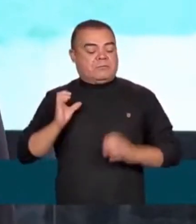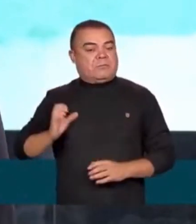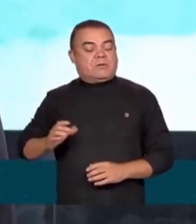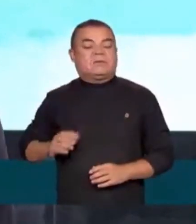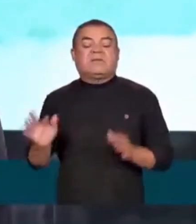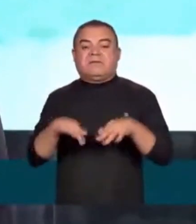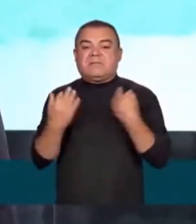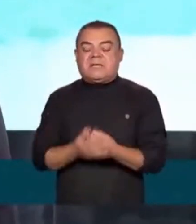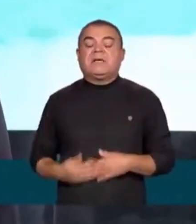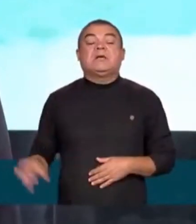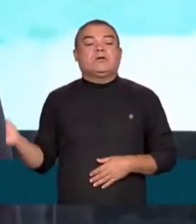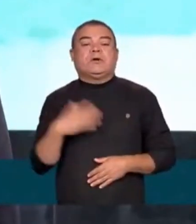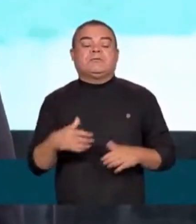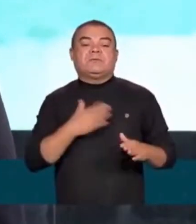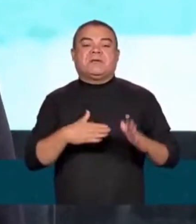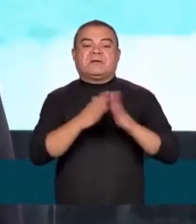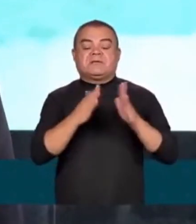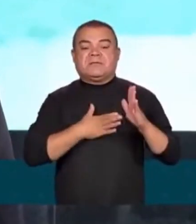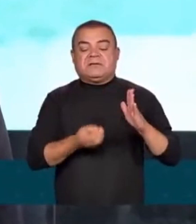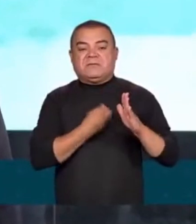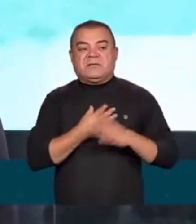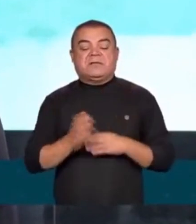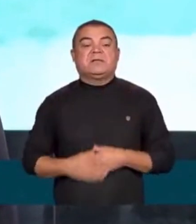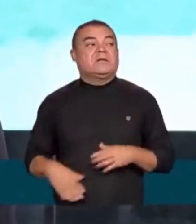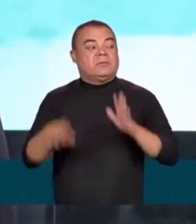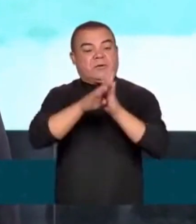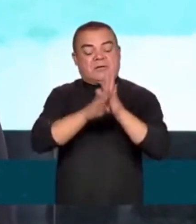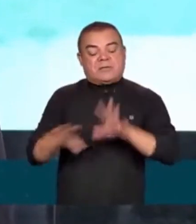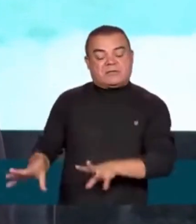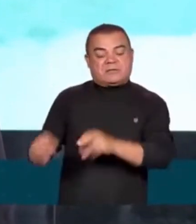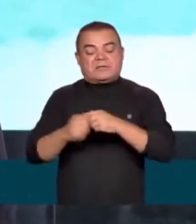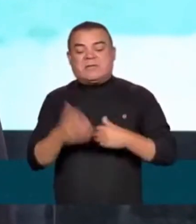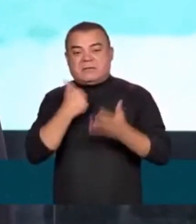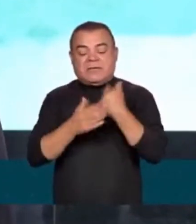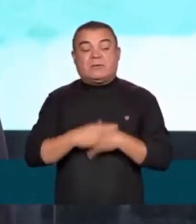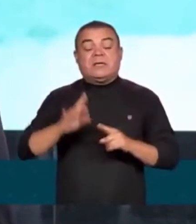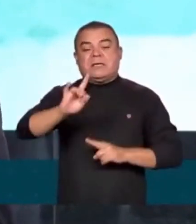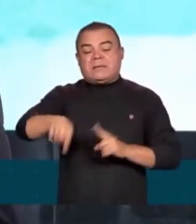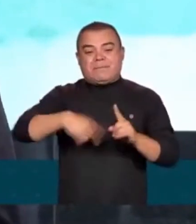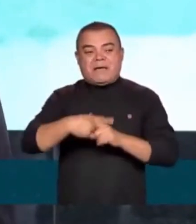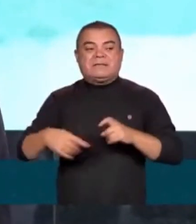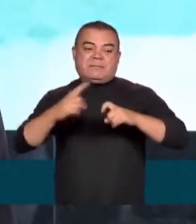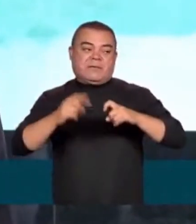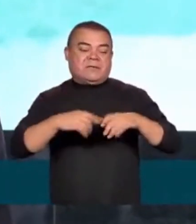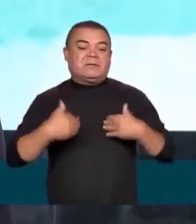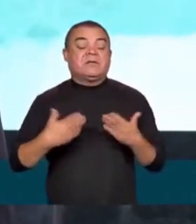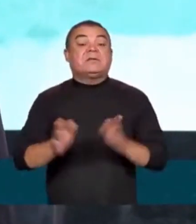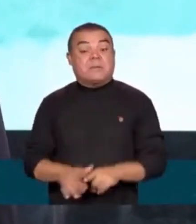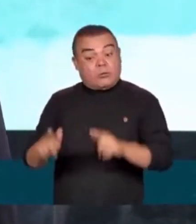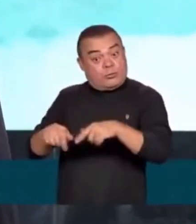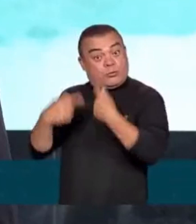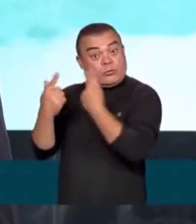o novo Minha Casa Minha Vida, programa de aquisição de alimentos e mais médicos, são, por exemplo, comissões